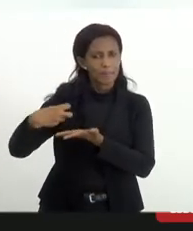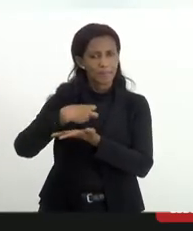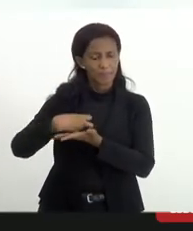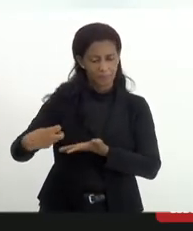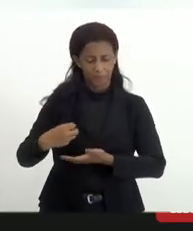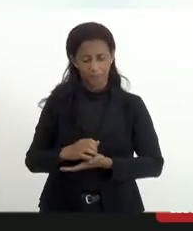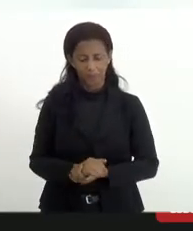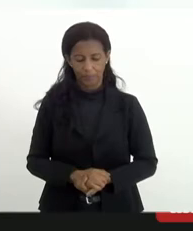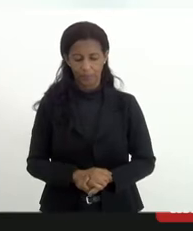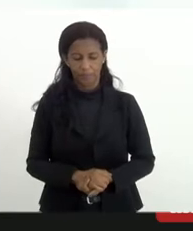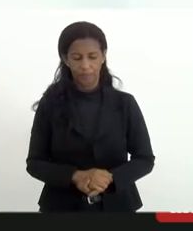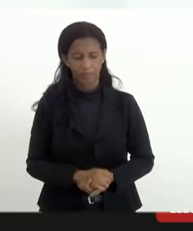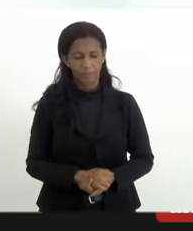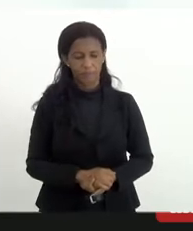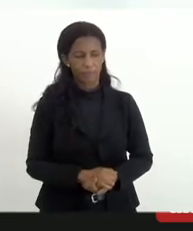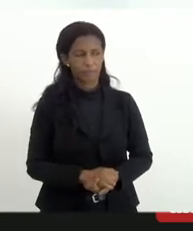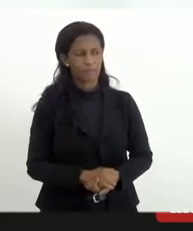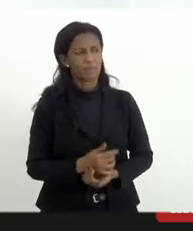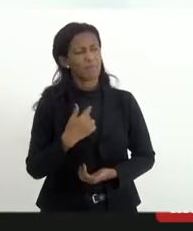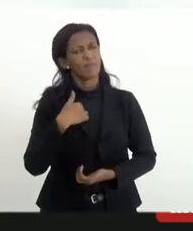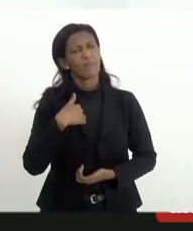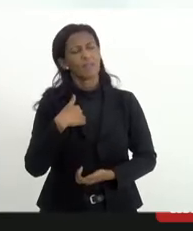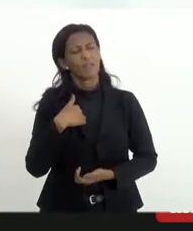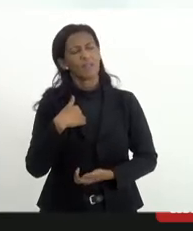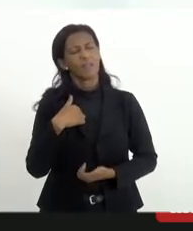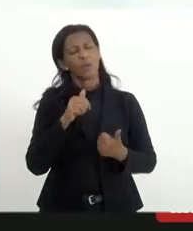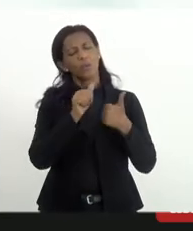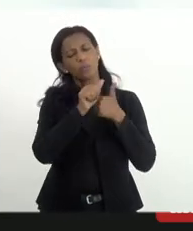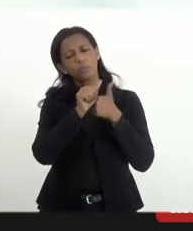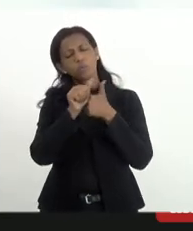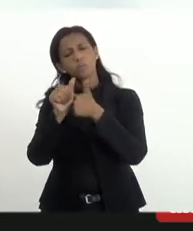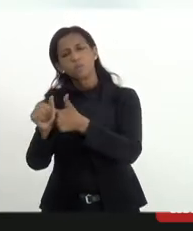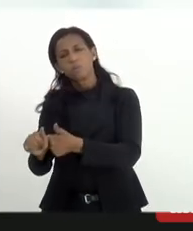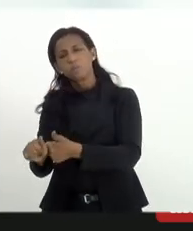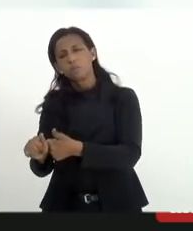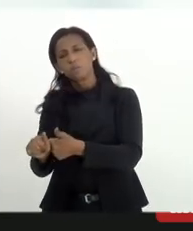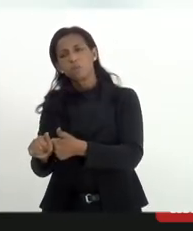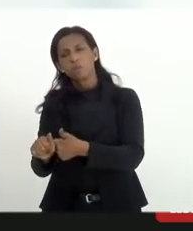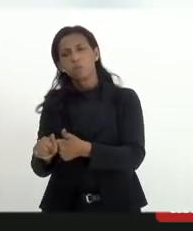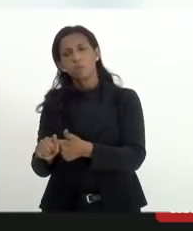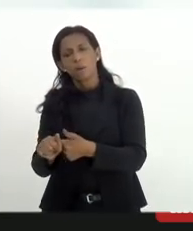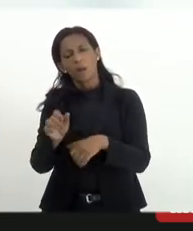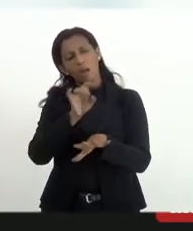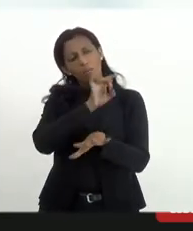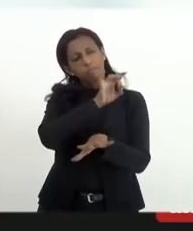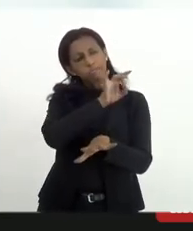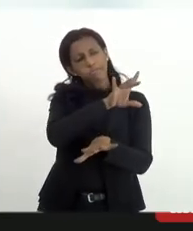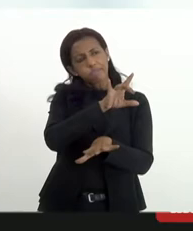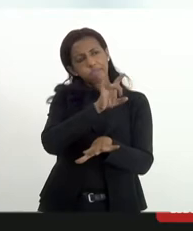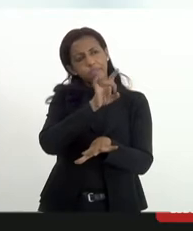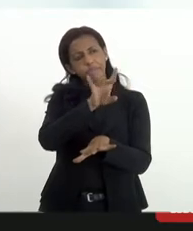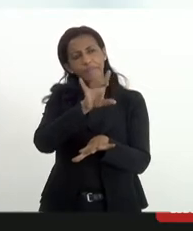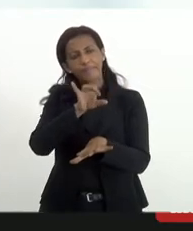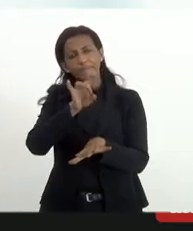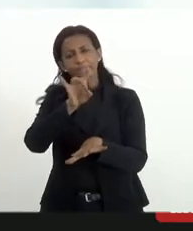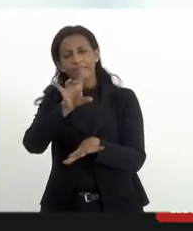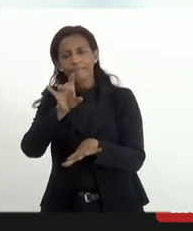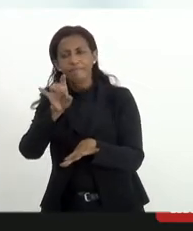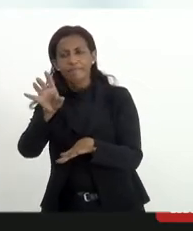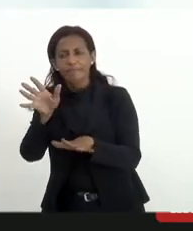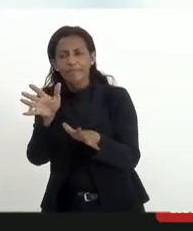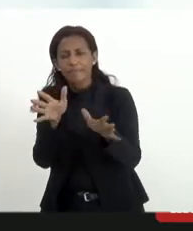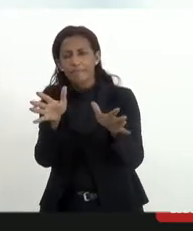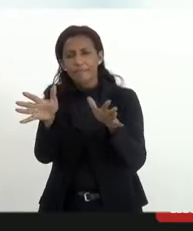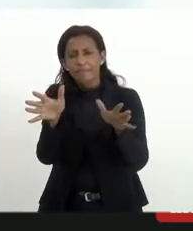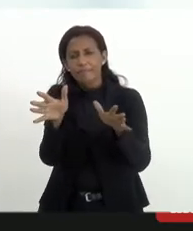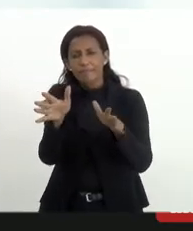Olha, eu acompanhei, para e passo, a